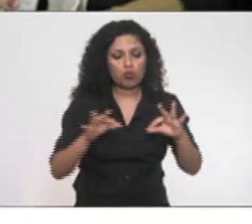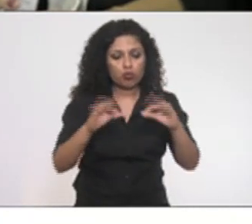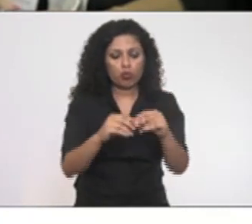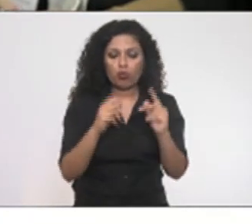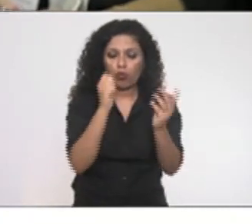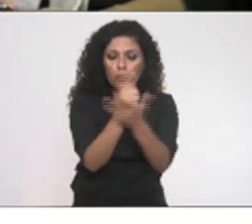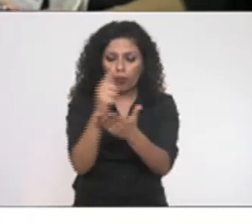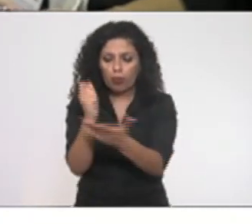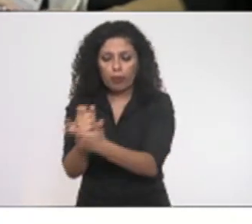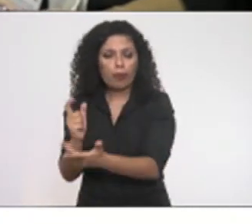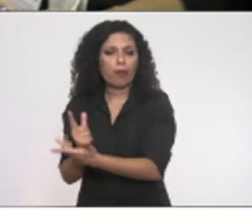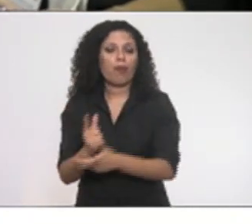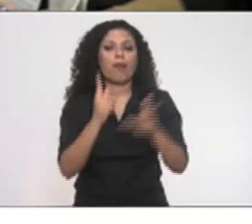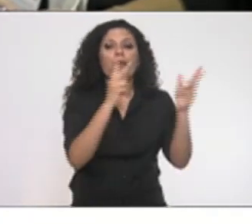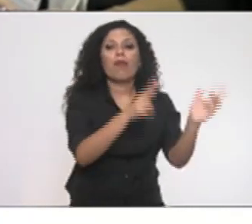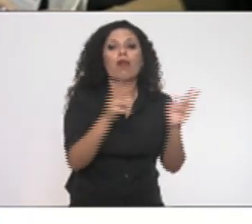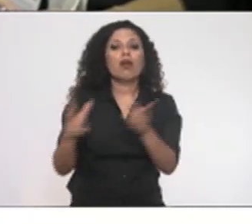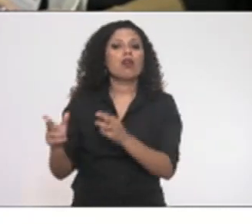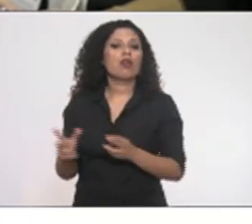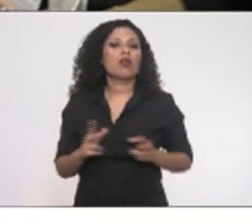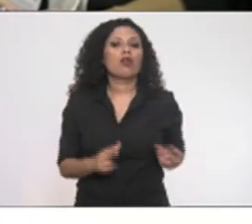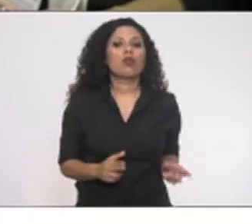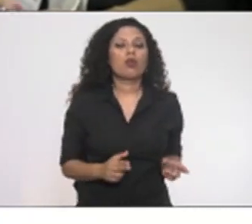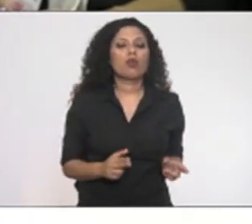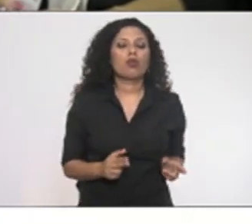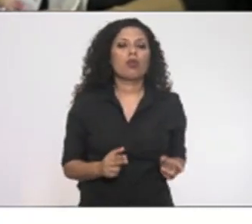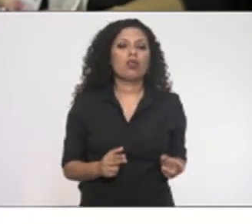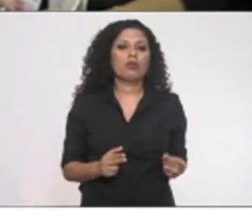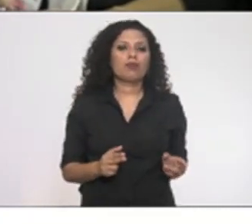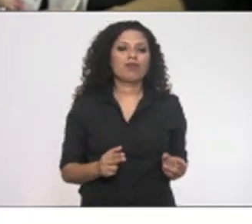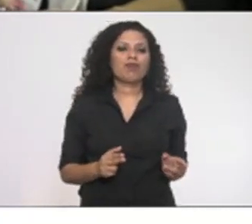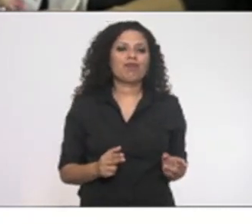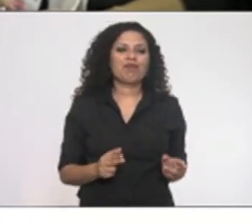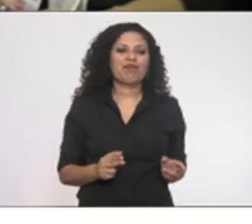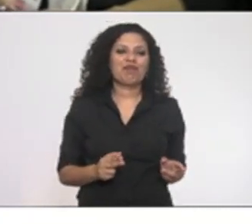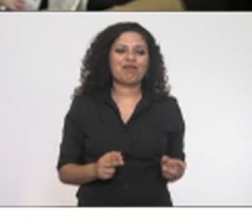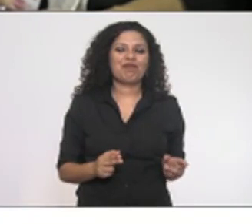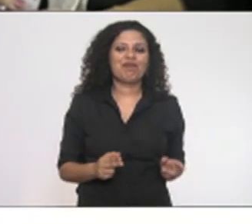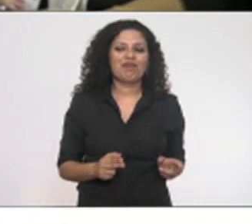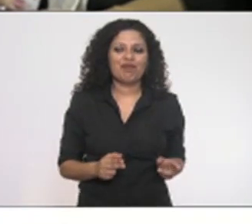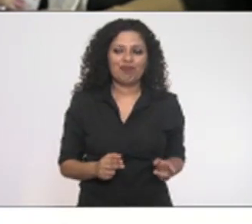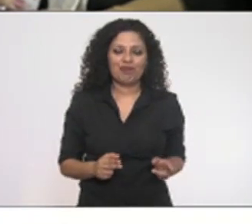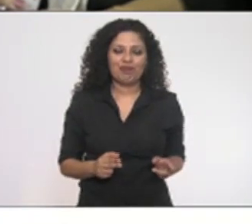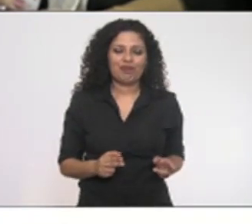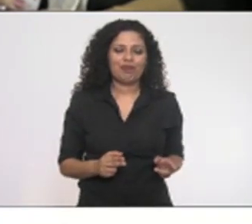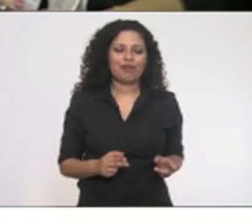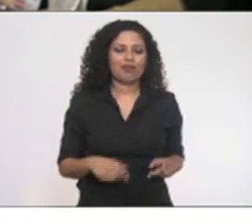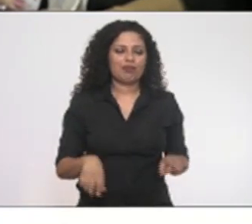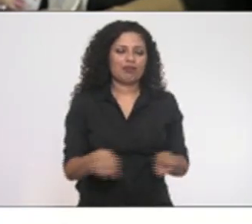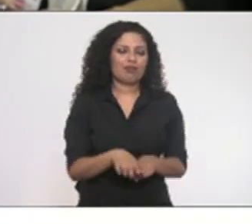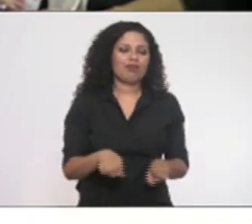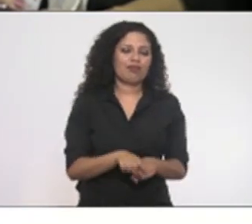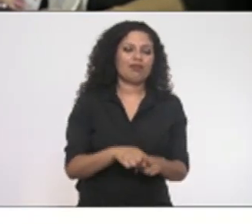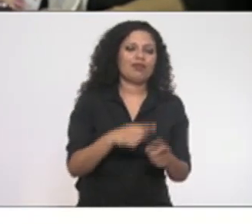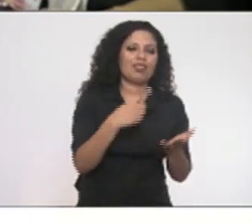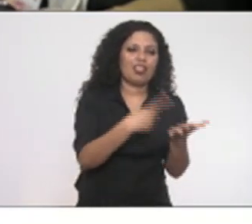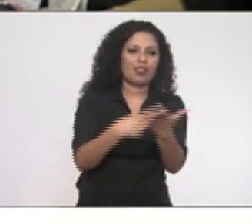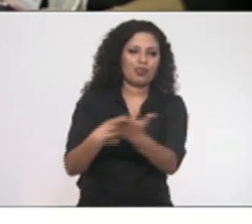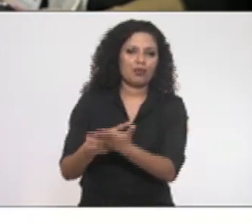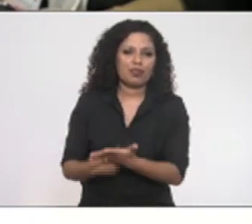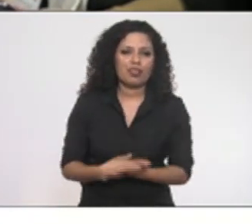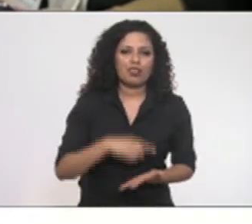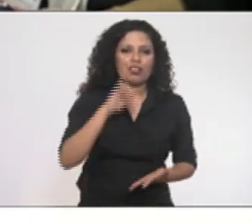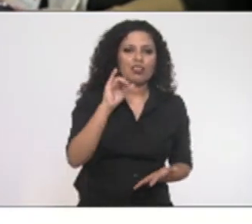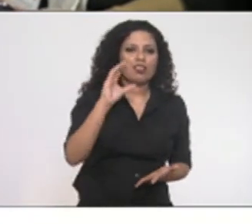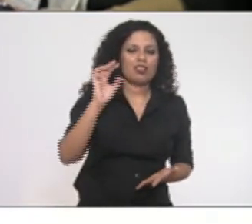entre os diversos entes da União, bem como o acordo CINEF, que está